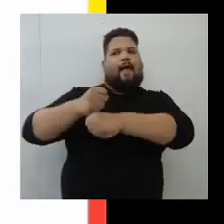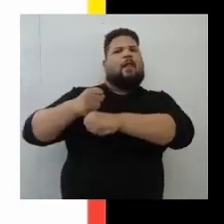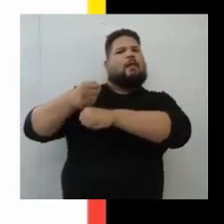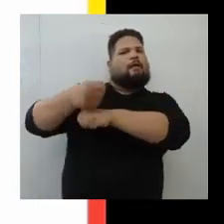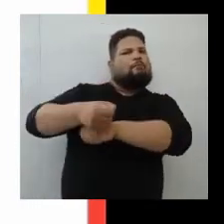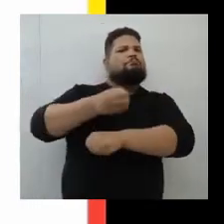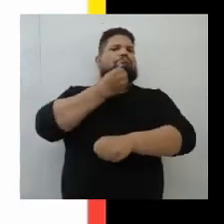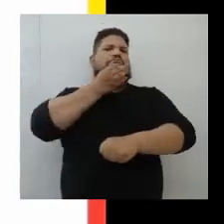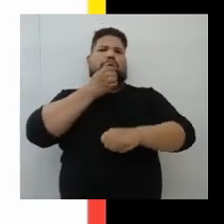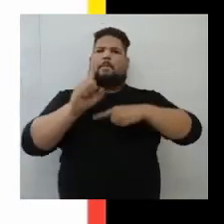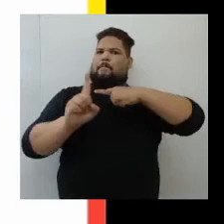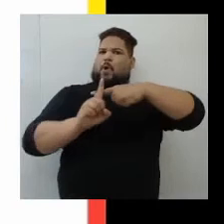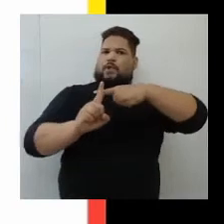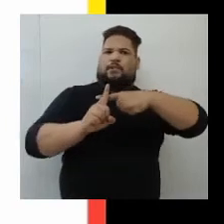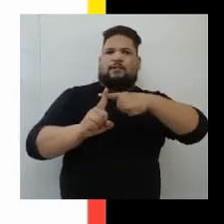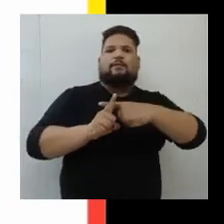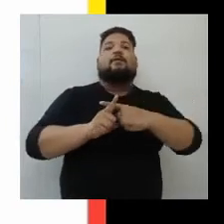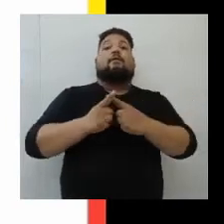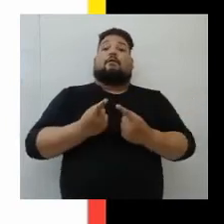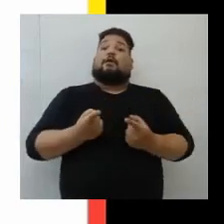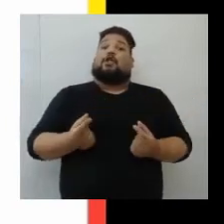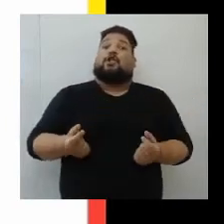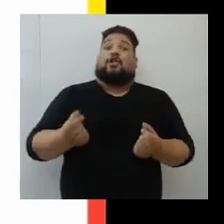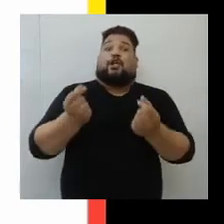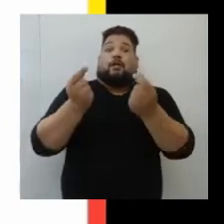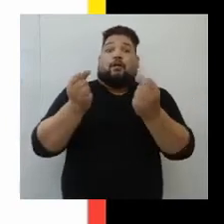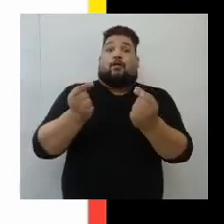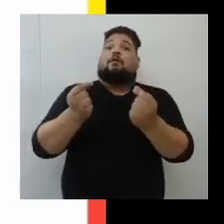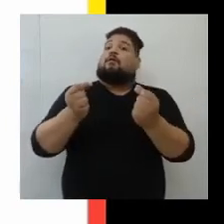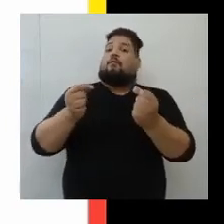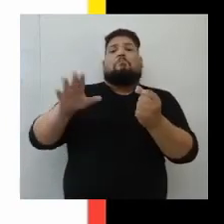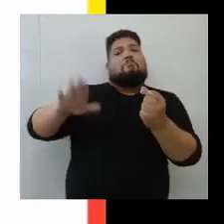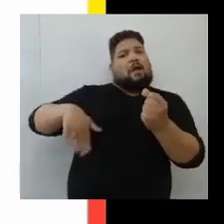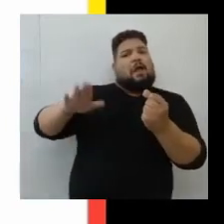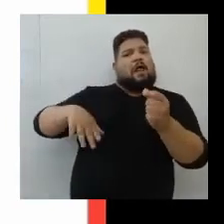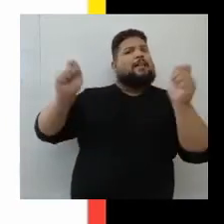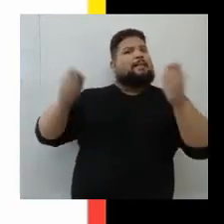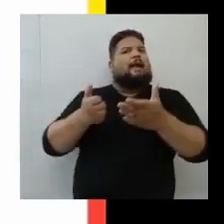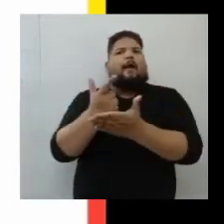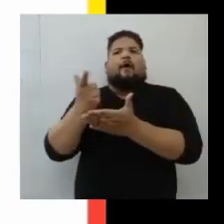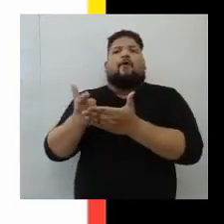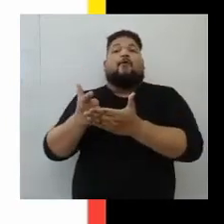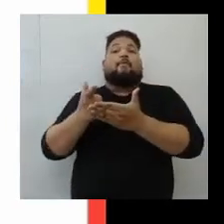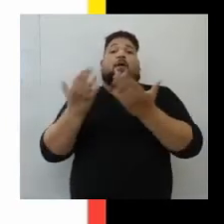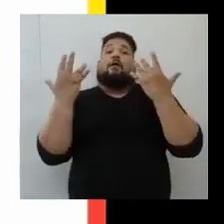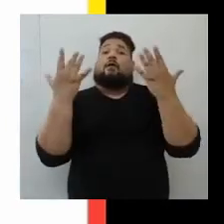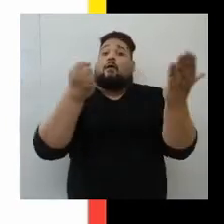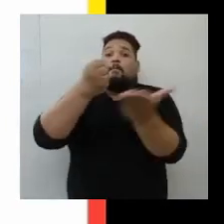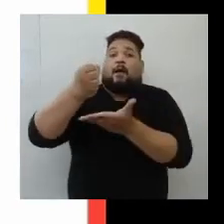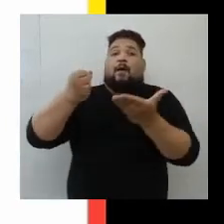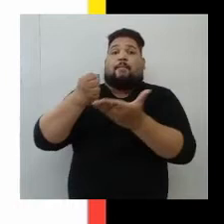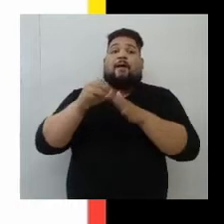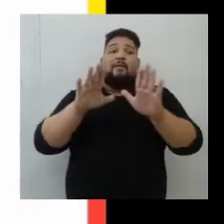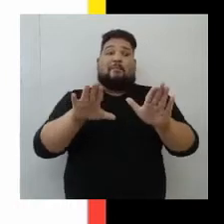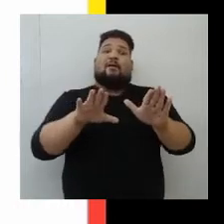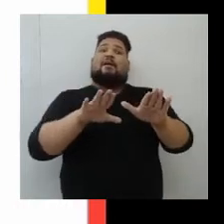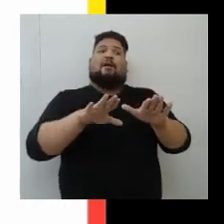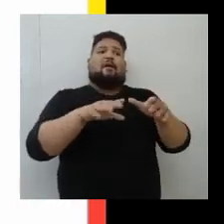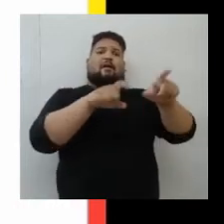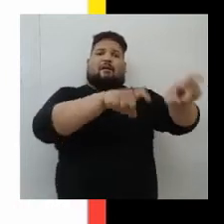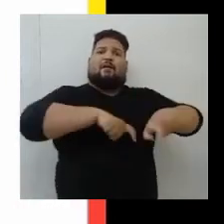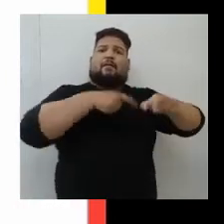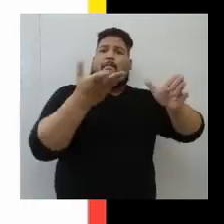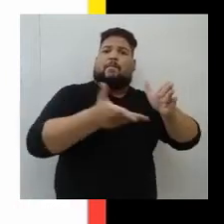haviam levado o preço dos cereais a níveis bastante baixos. Sem colheitas e sem poupança, o